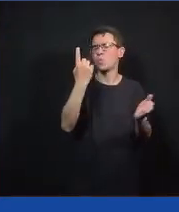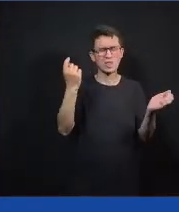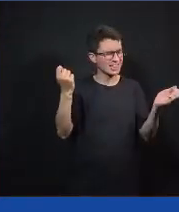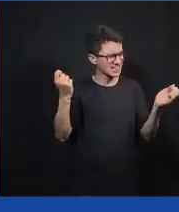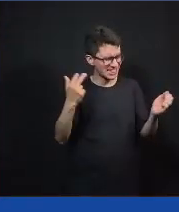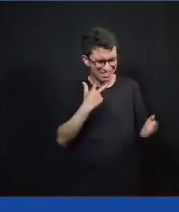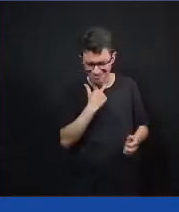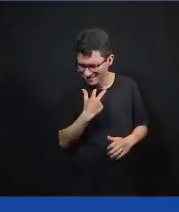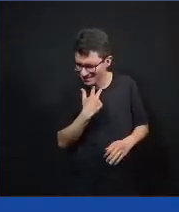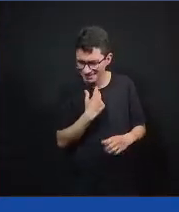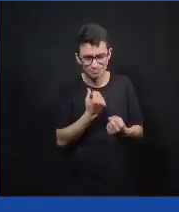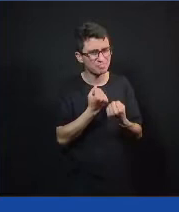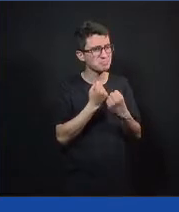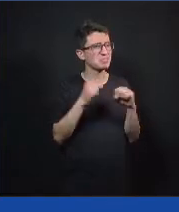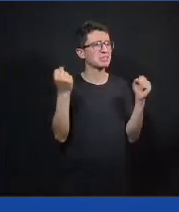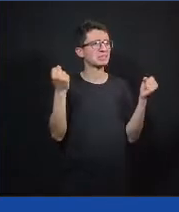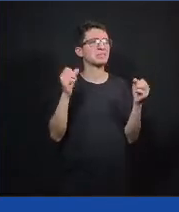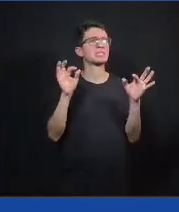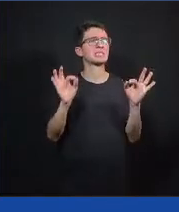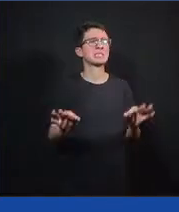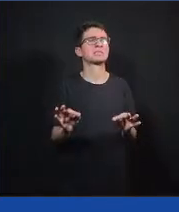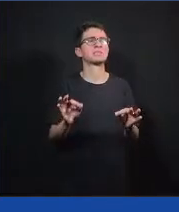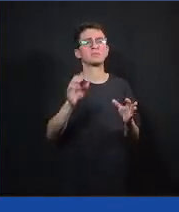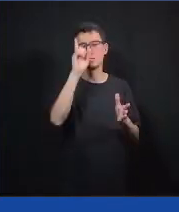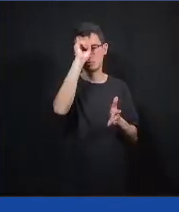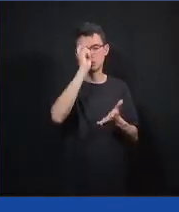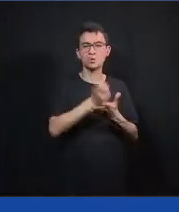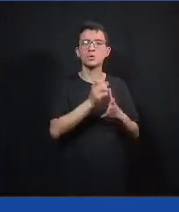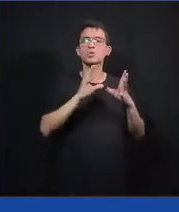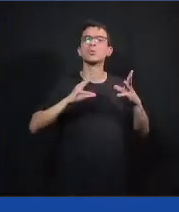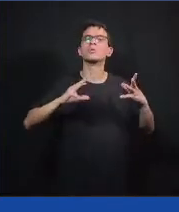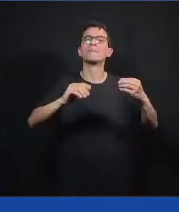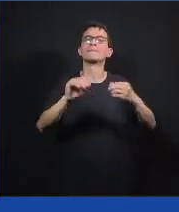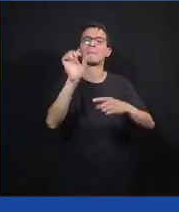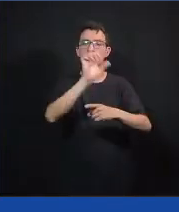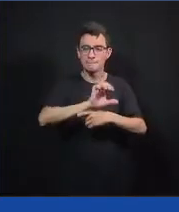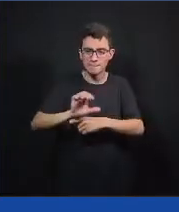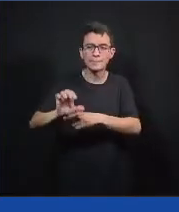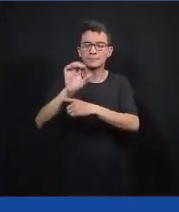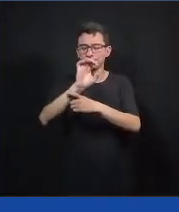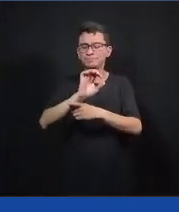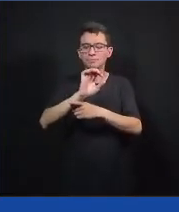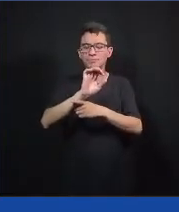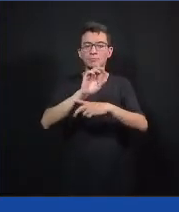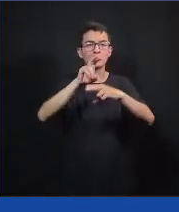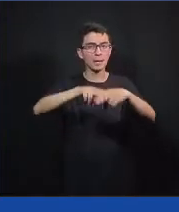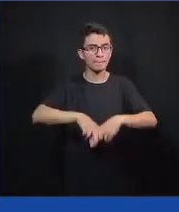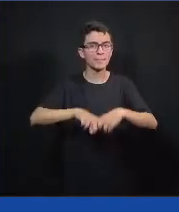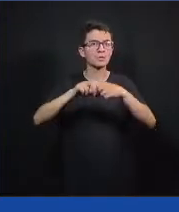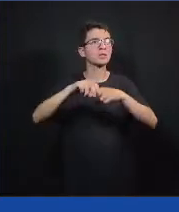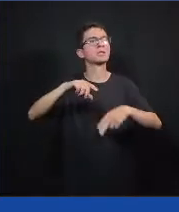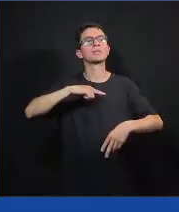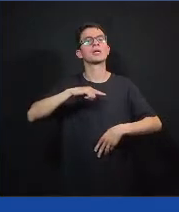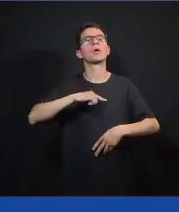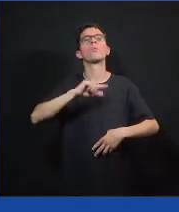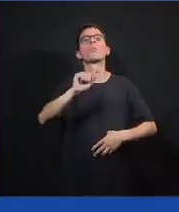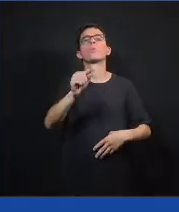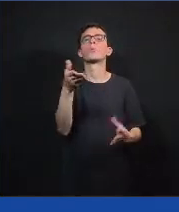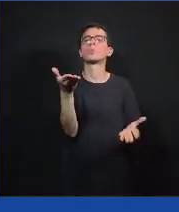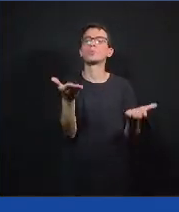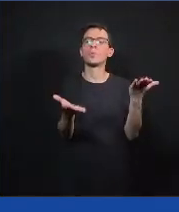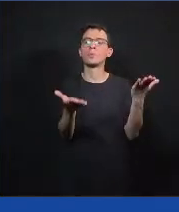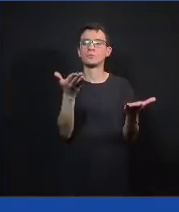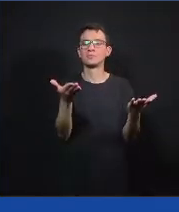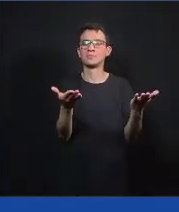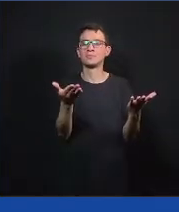de definir completamente os rumos do Estado. Então, é preciso que haja o contrabalanço que parte dessa noção de que